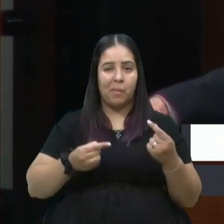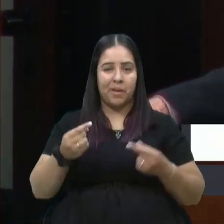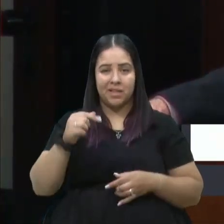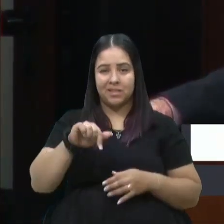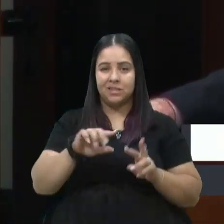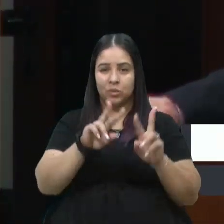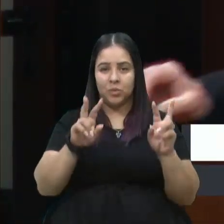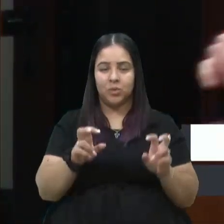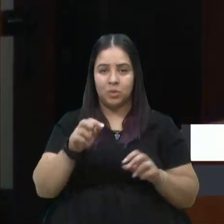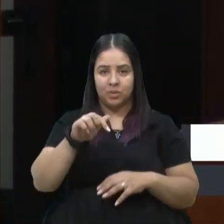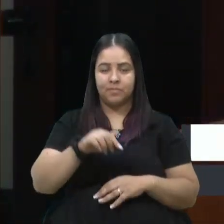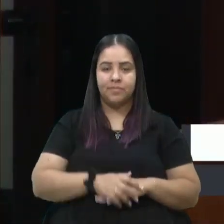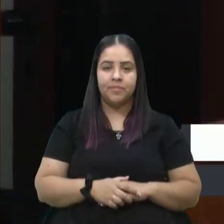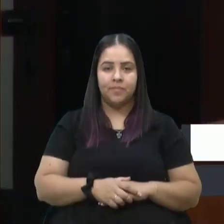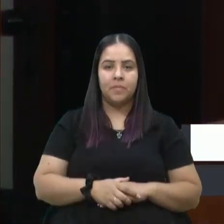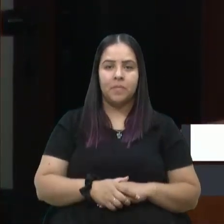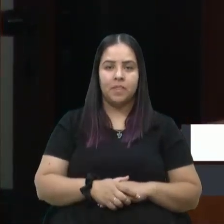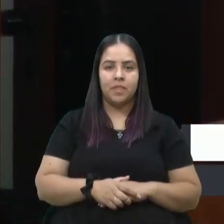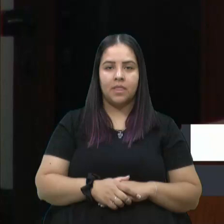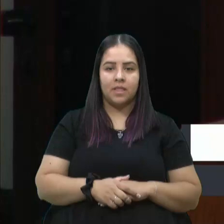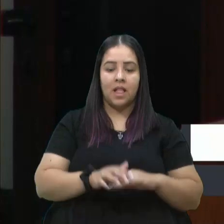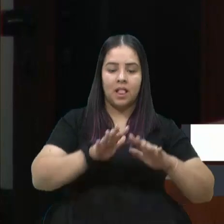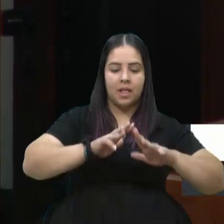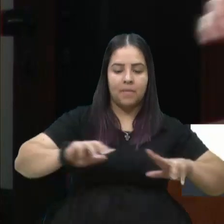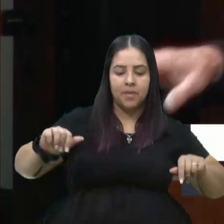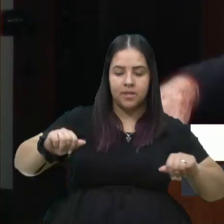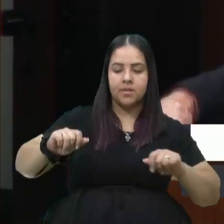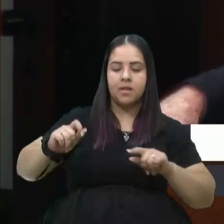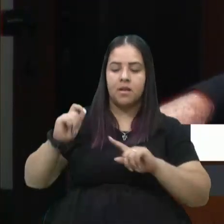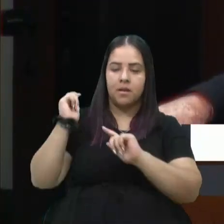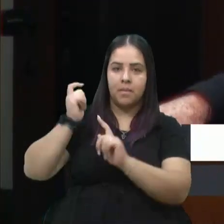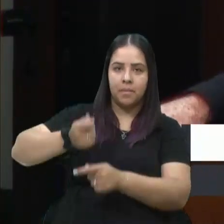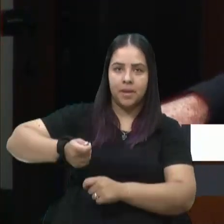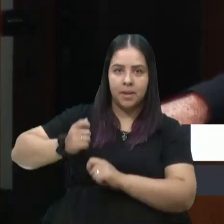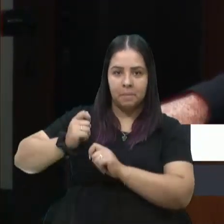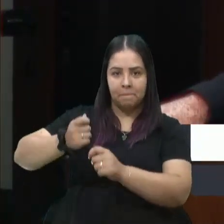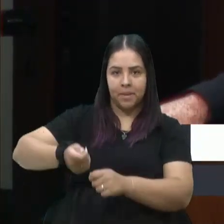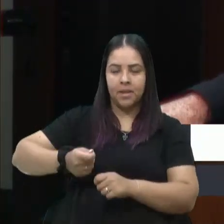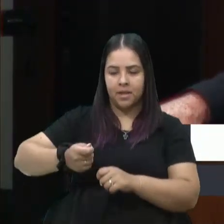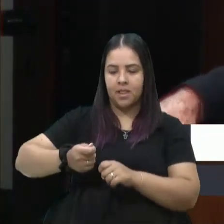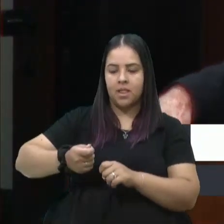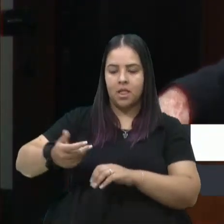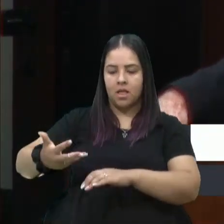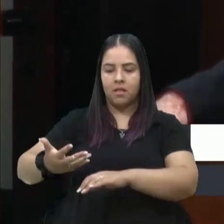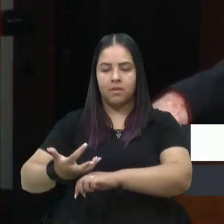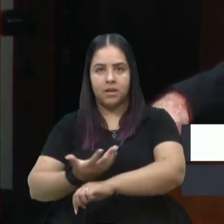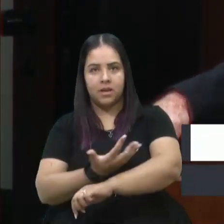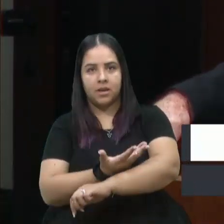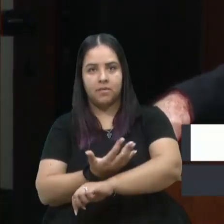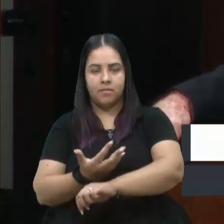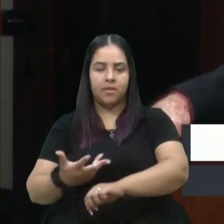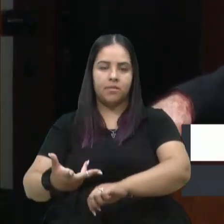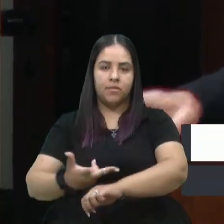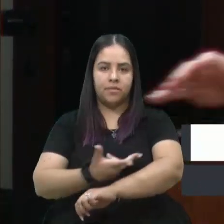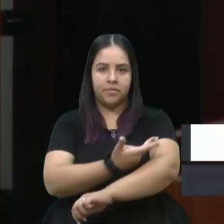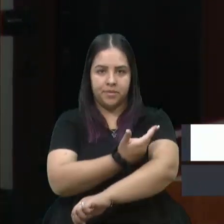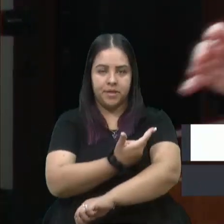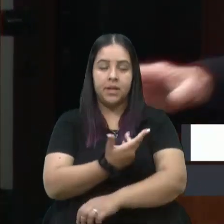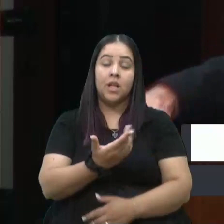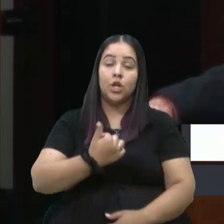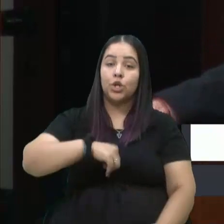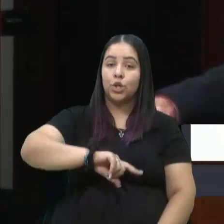Em relação à capina, a reestruturação, nós todos sabemos que há